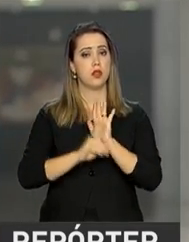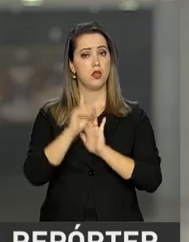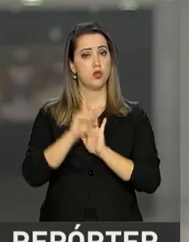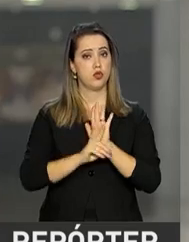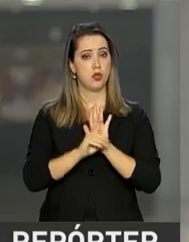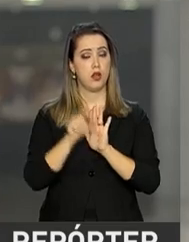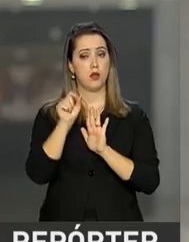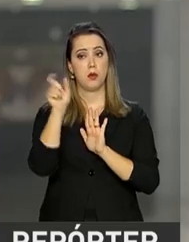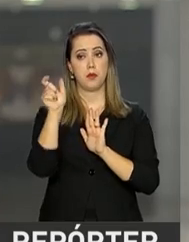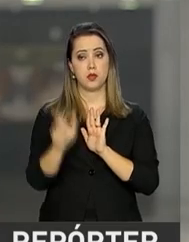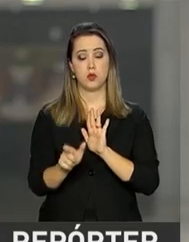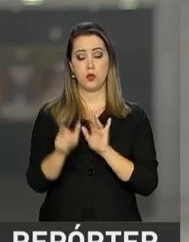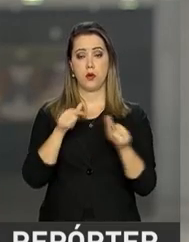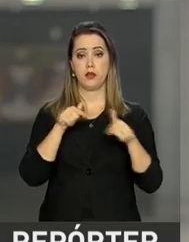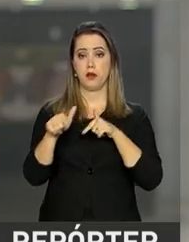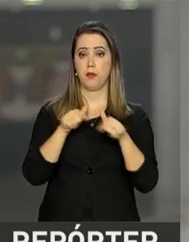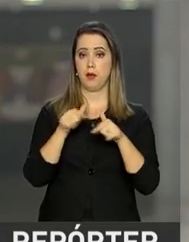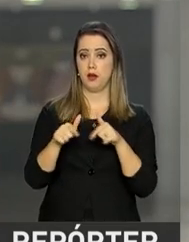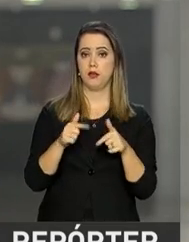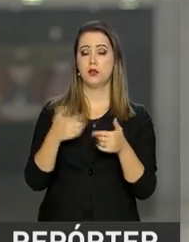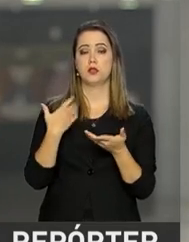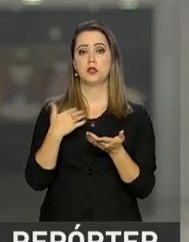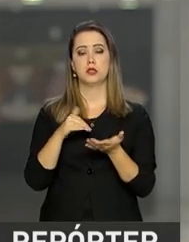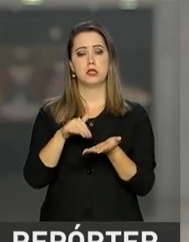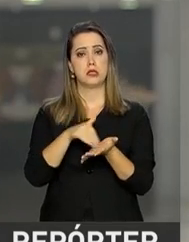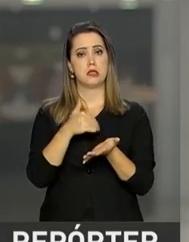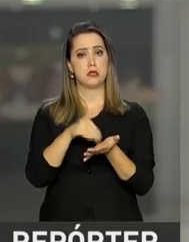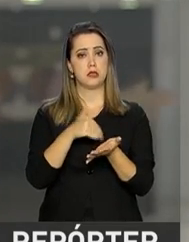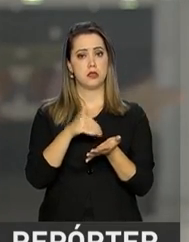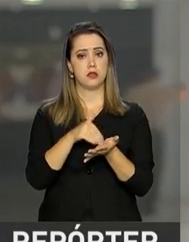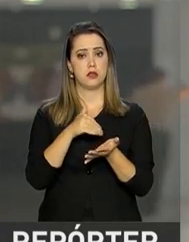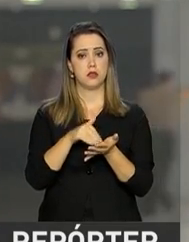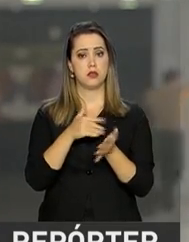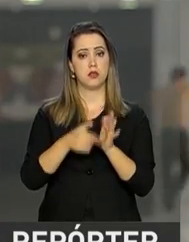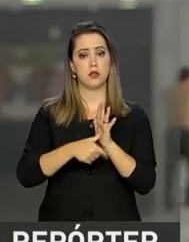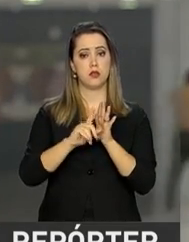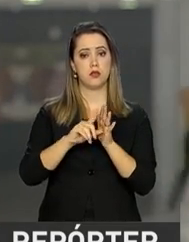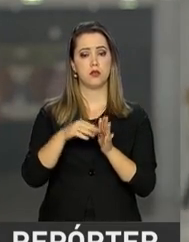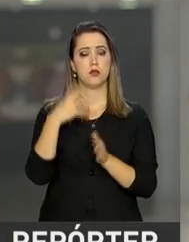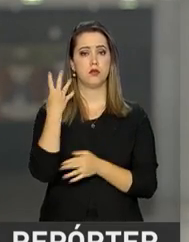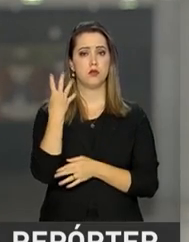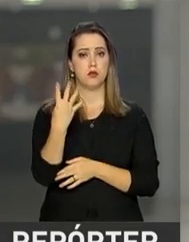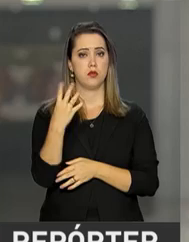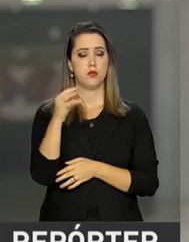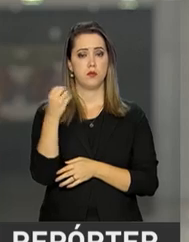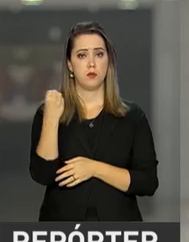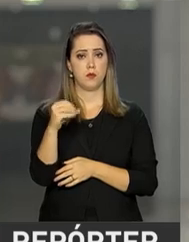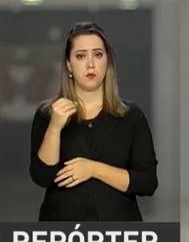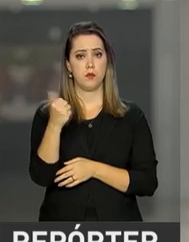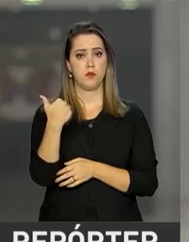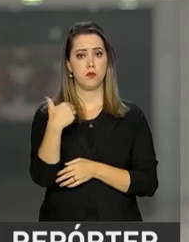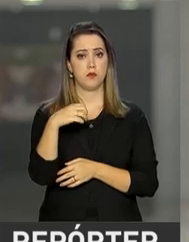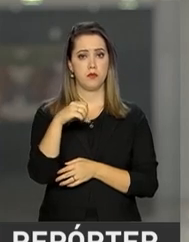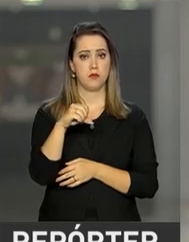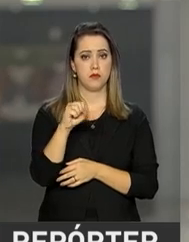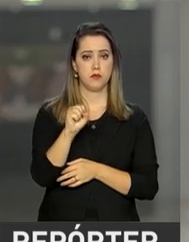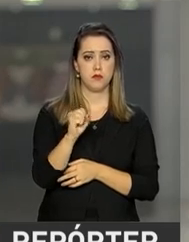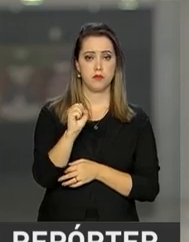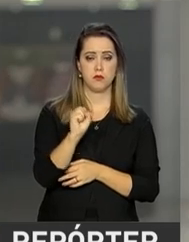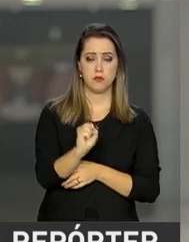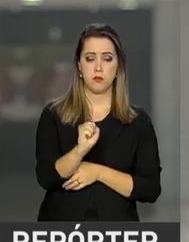sacar o benefício aquele trabalhador cadastrado no fundo antes do dia 4 de outubro de 1988